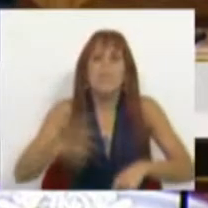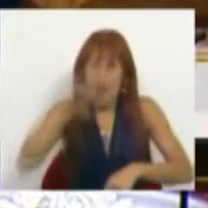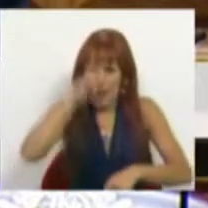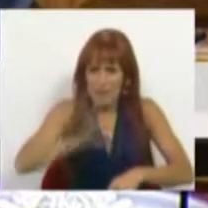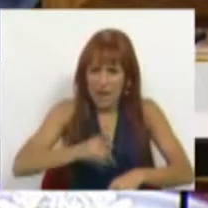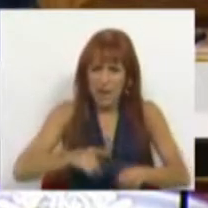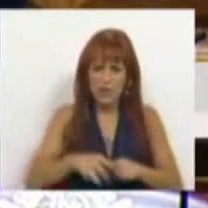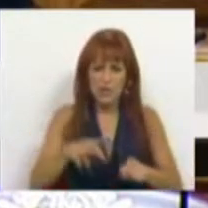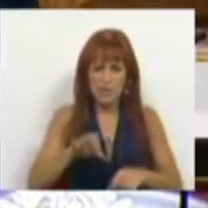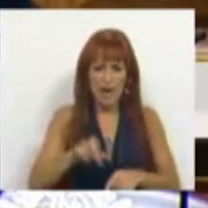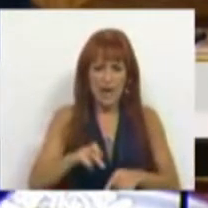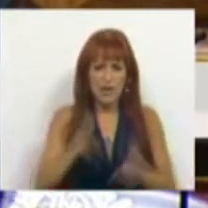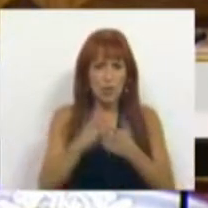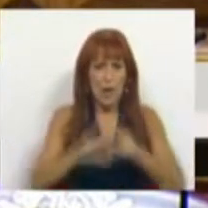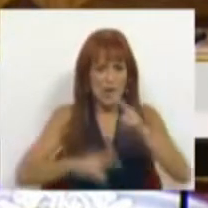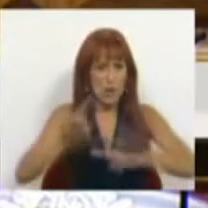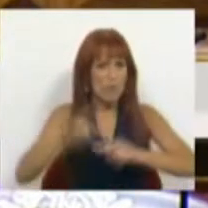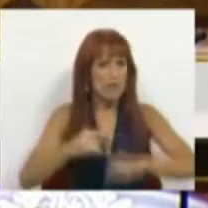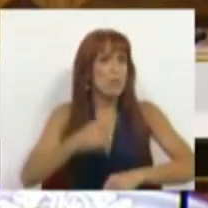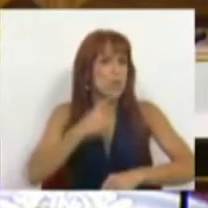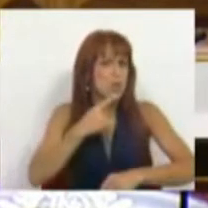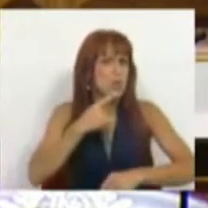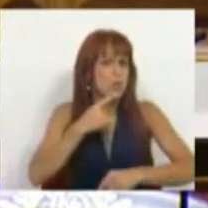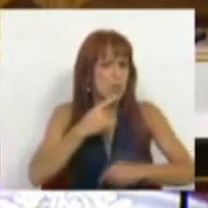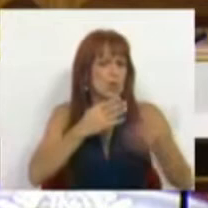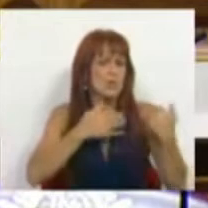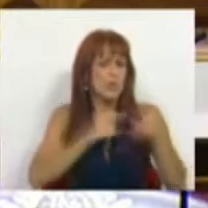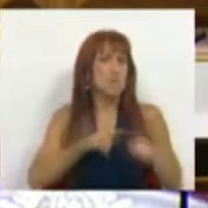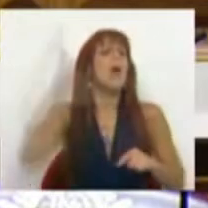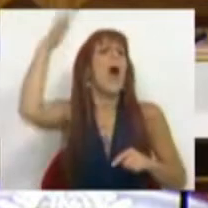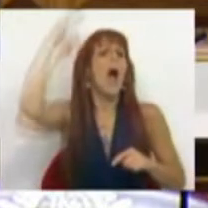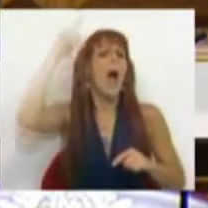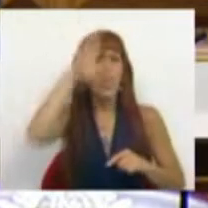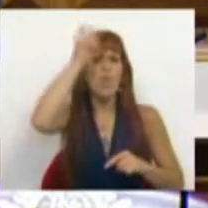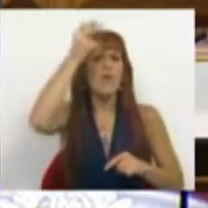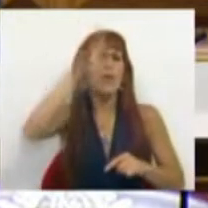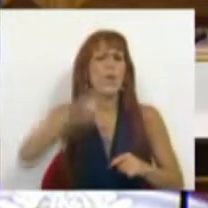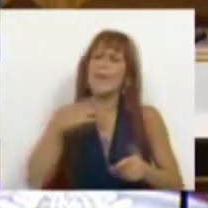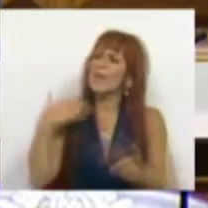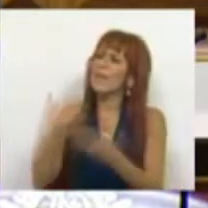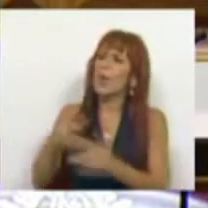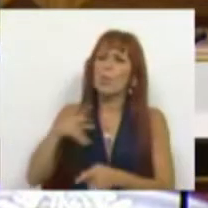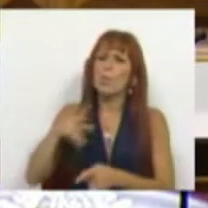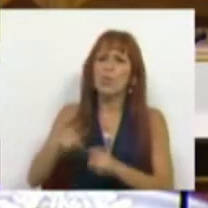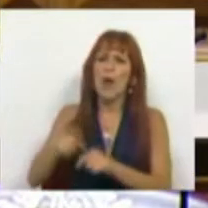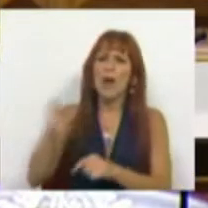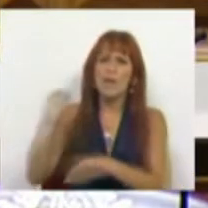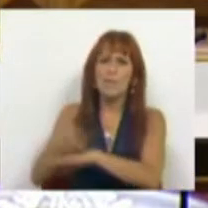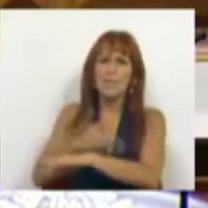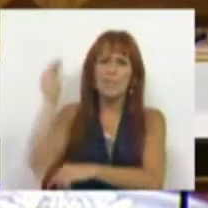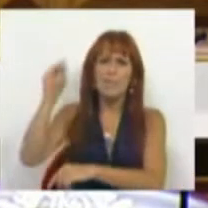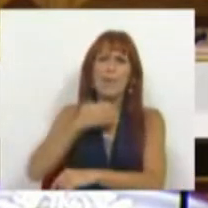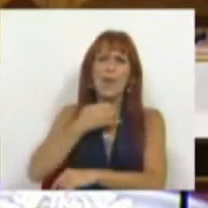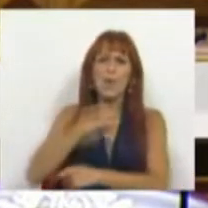lembrar que a Parque Escolar e as obras foram muito responsabilidade do tal governo anterior que levou o país à pré-bancarrota, que muitas